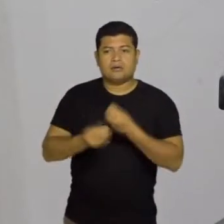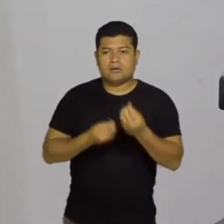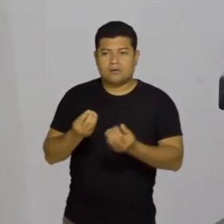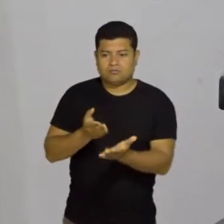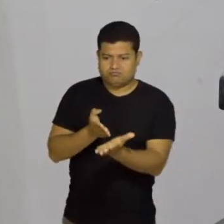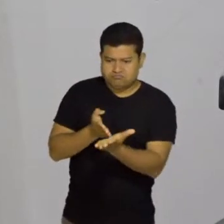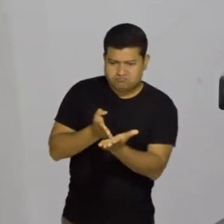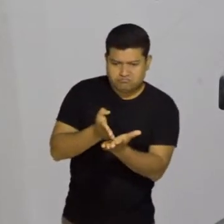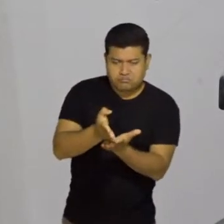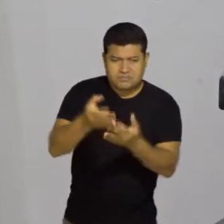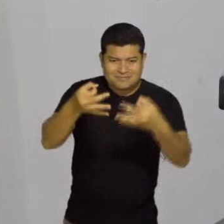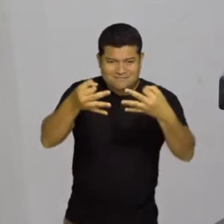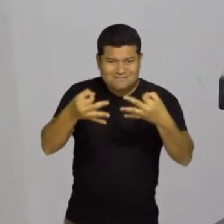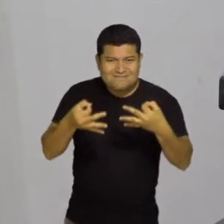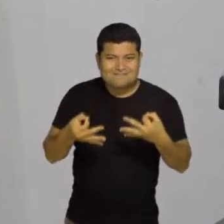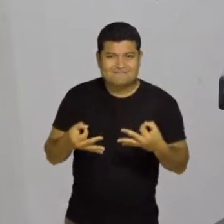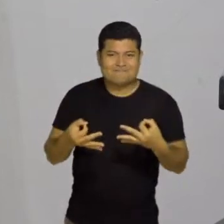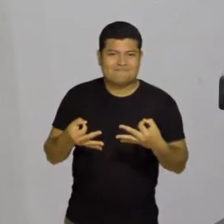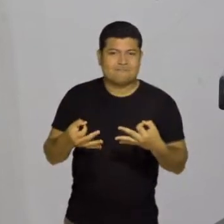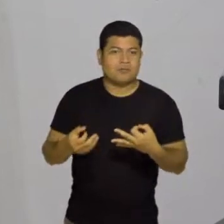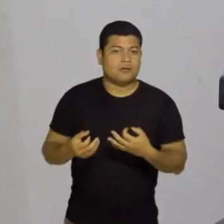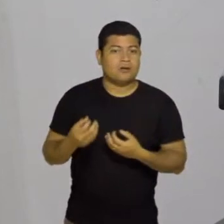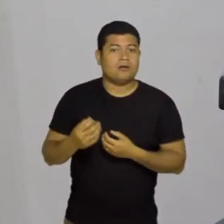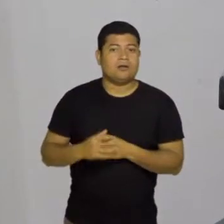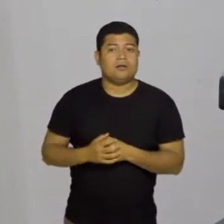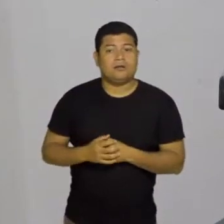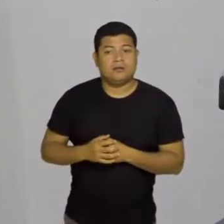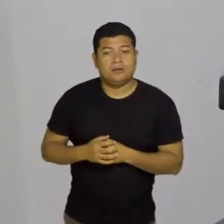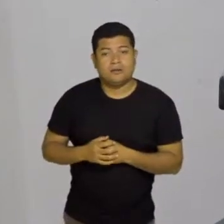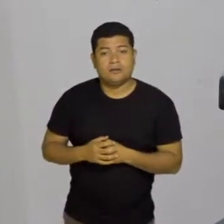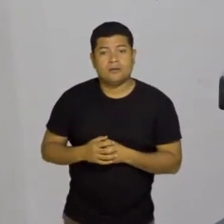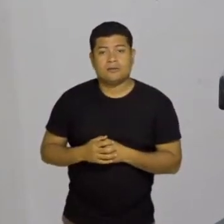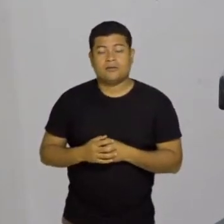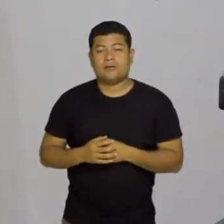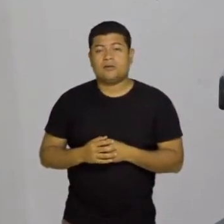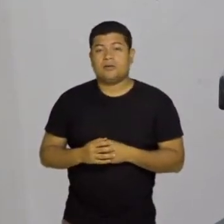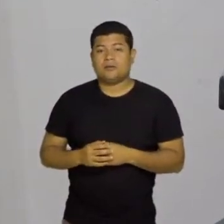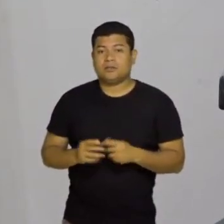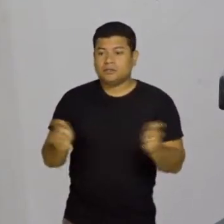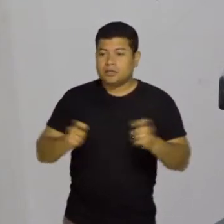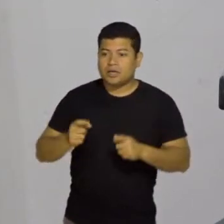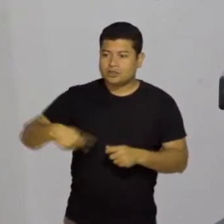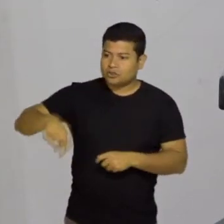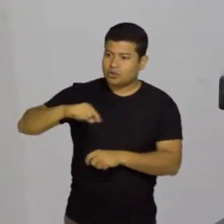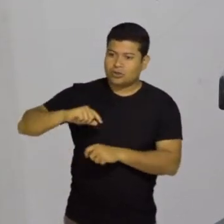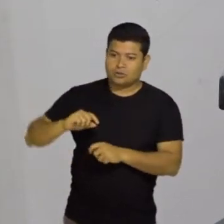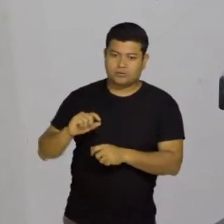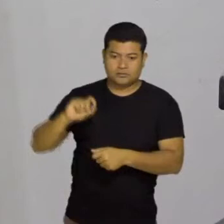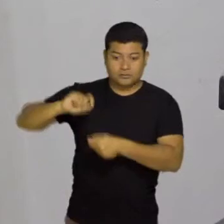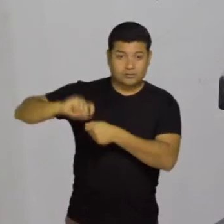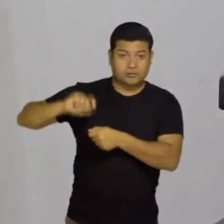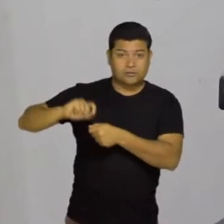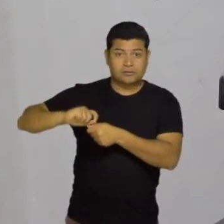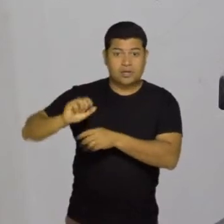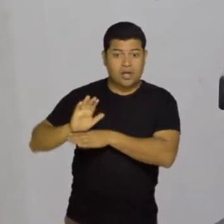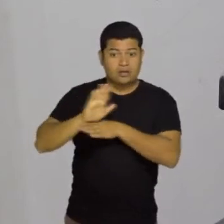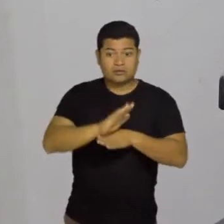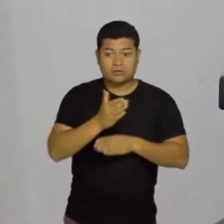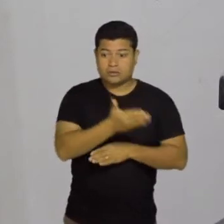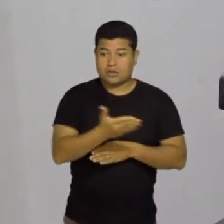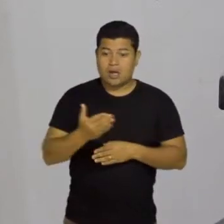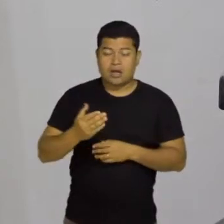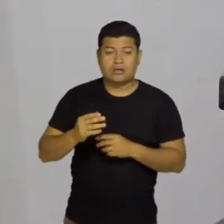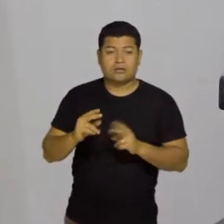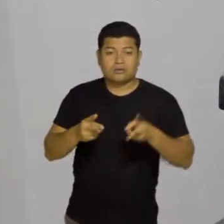jovens. Existe. E existe, sim, como fazermos com que eles sonhem com